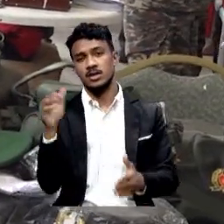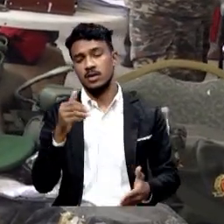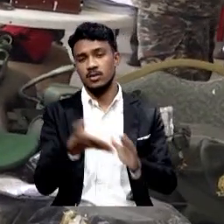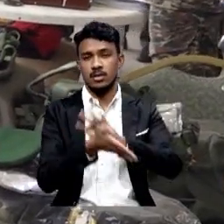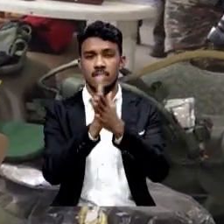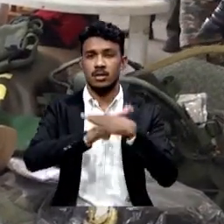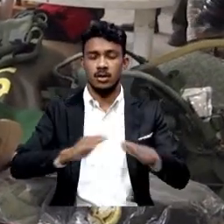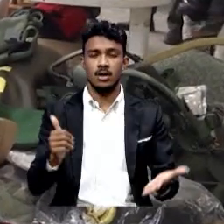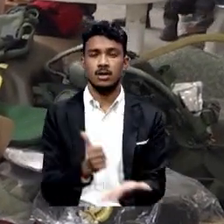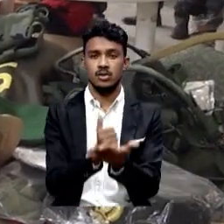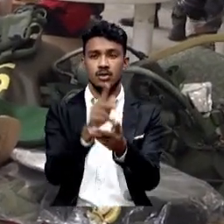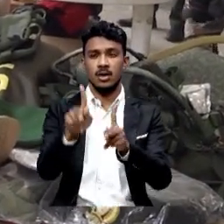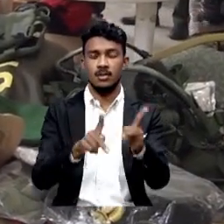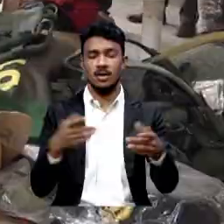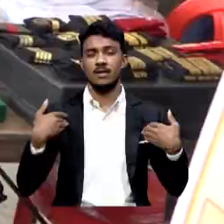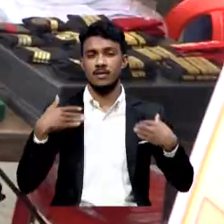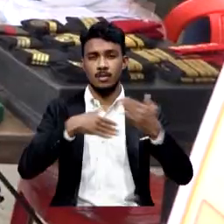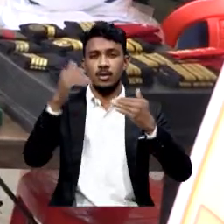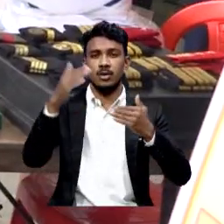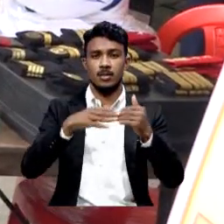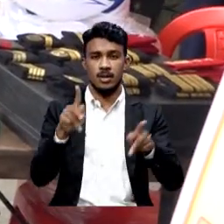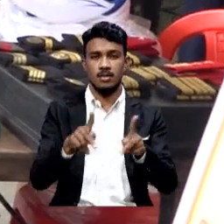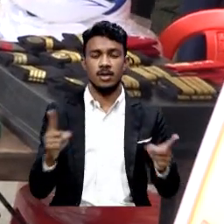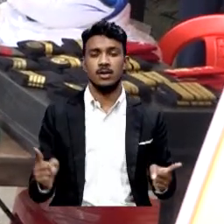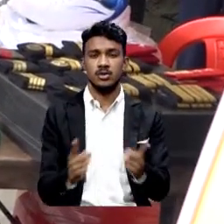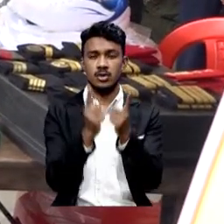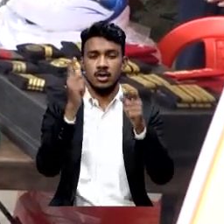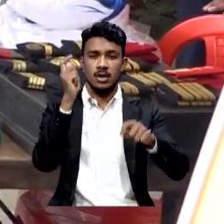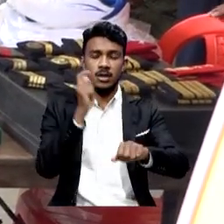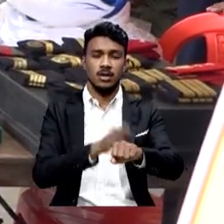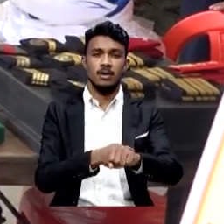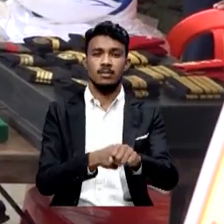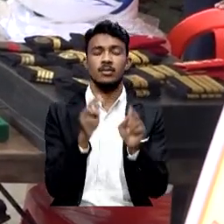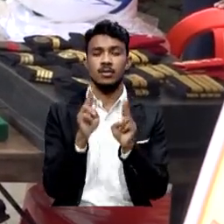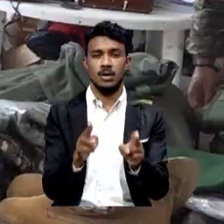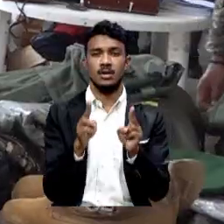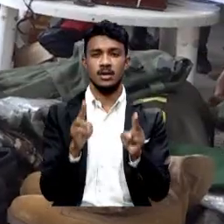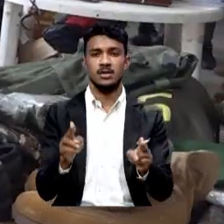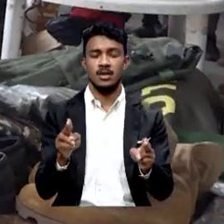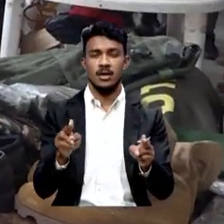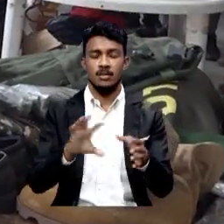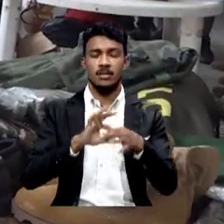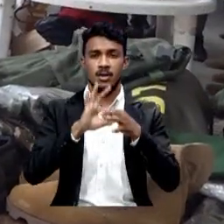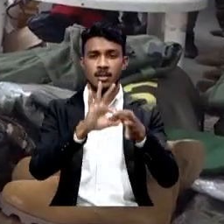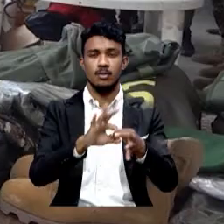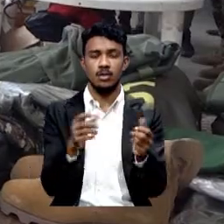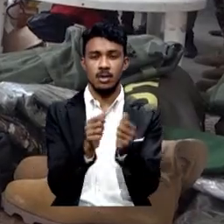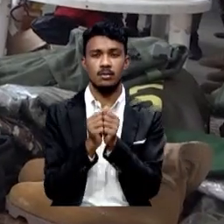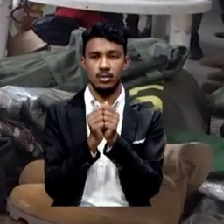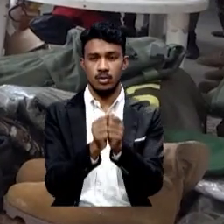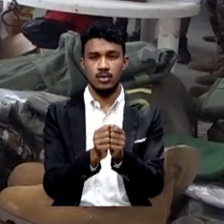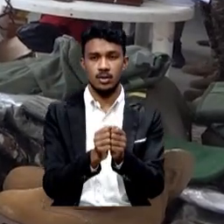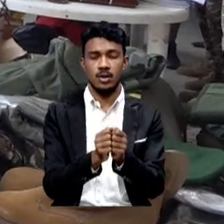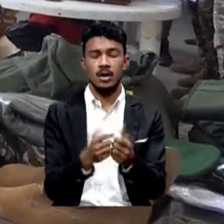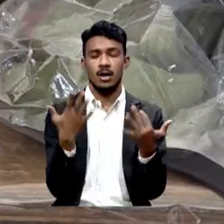povo e a problema Sira nebe povo Hasoru e a tempo emergência. Total membro FFDTL efetivo,